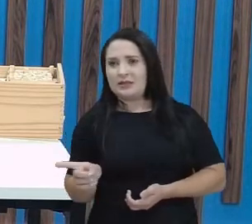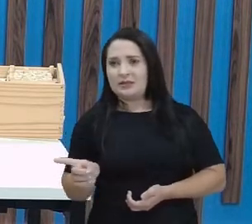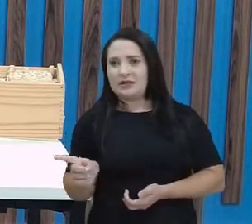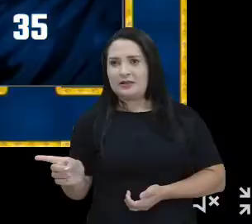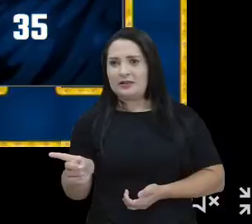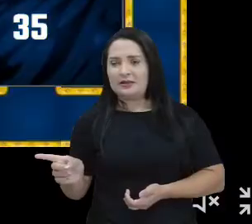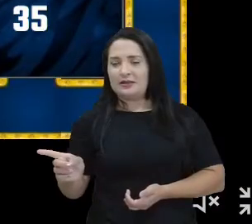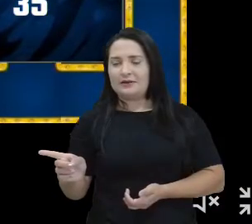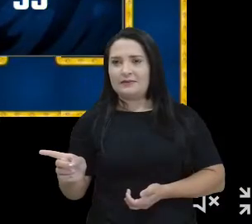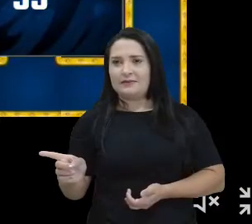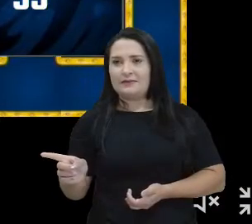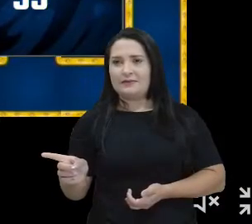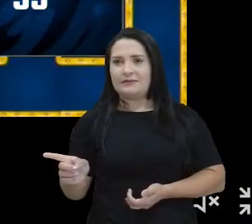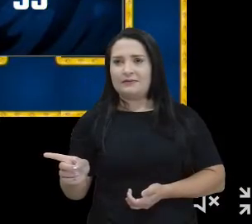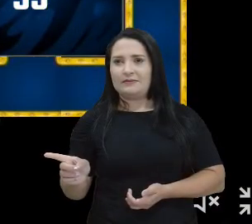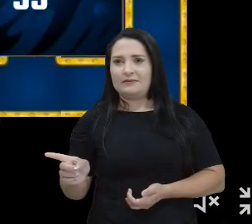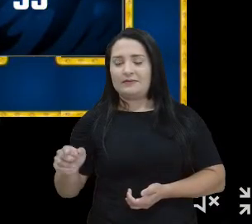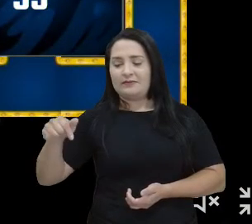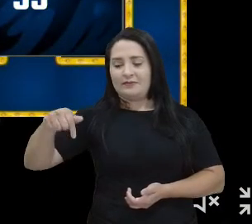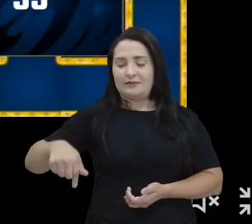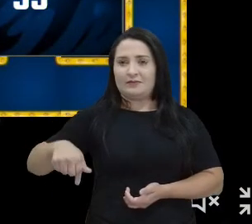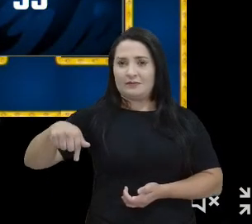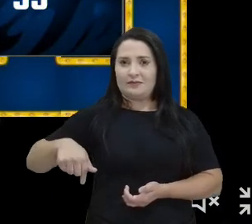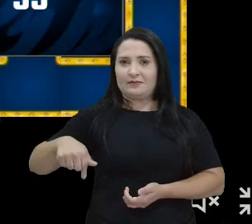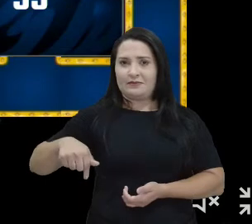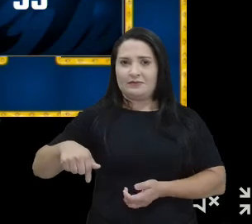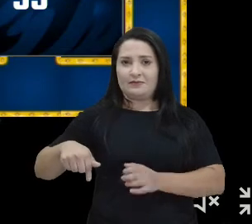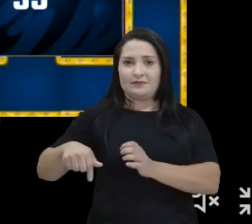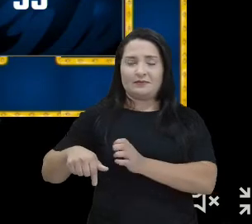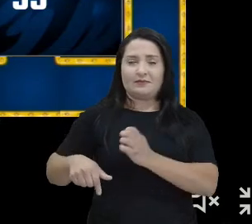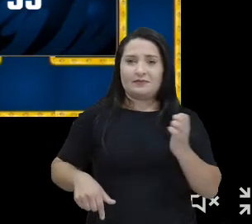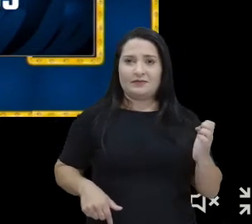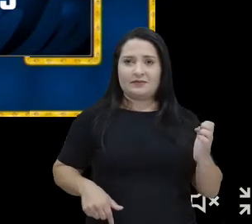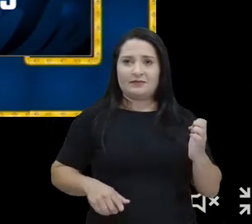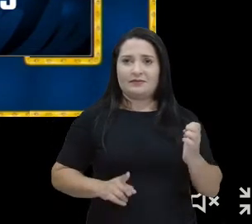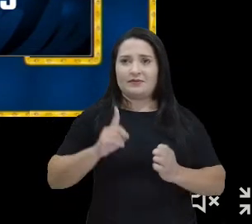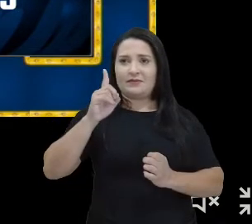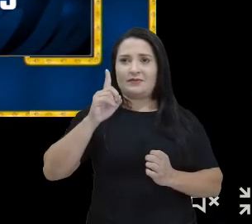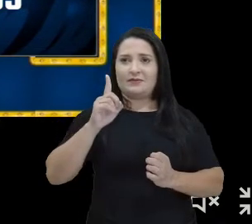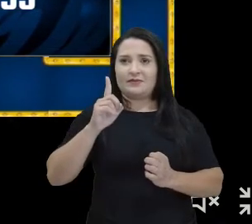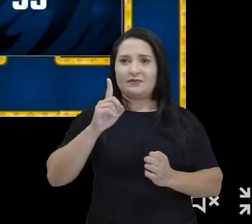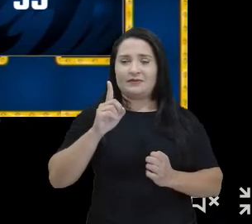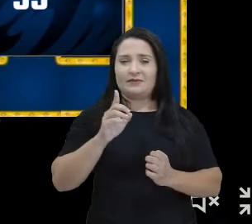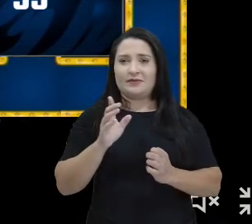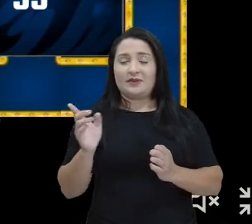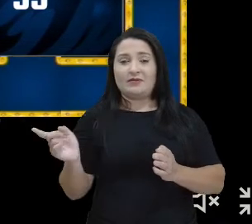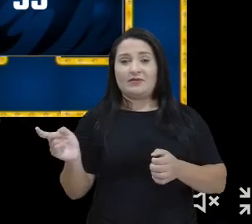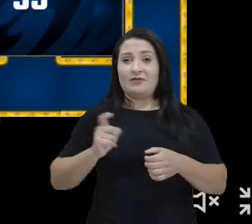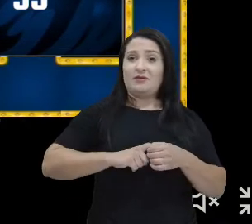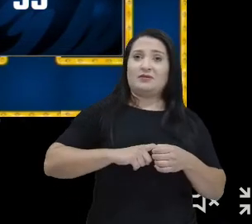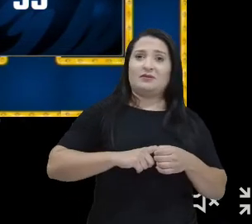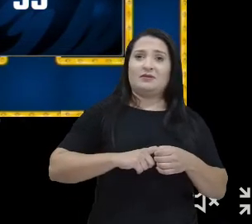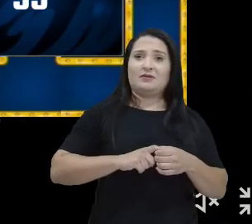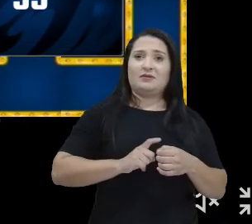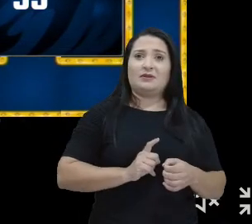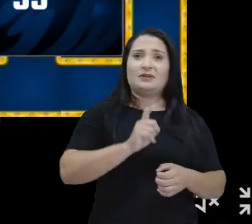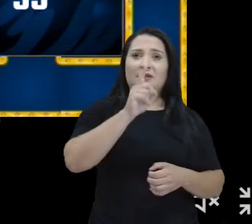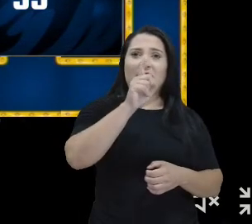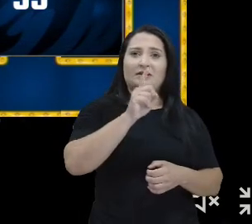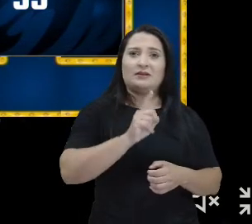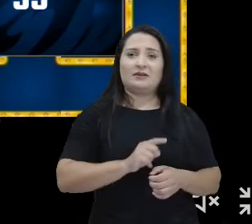Direita. Desce, esquerda, sobe. Passou direto. Volta para trás, sobe.